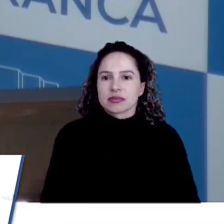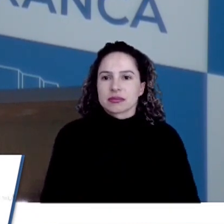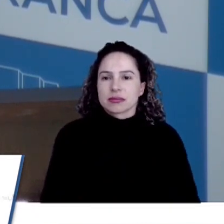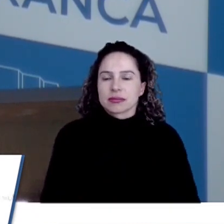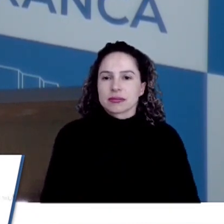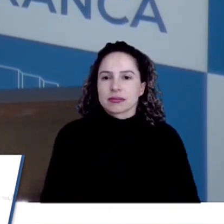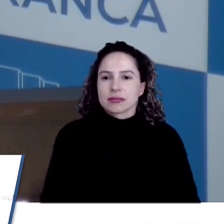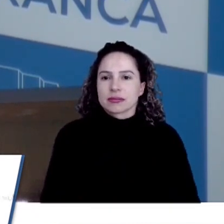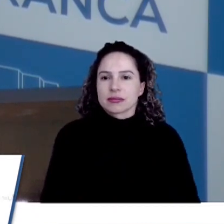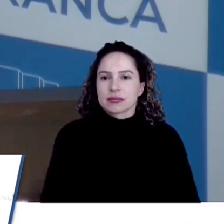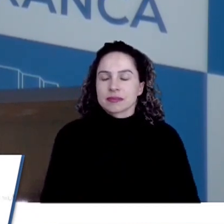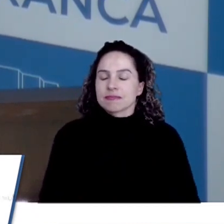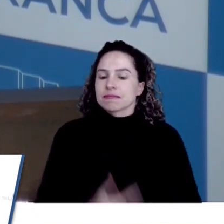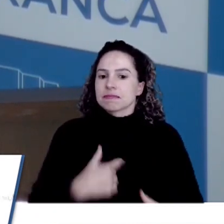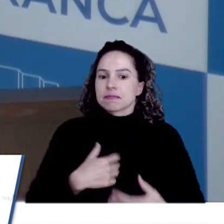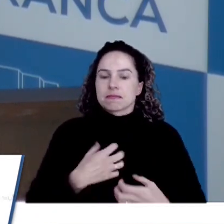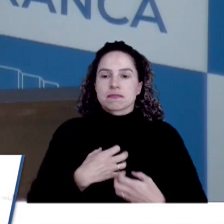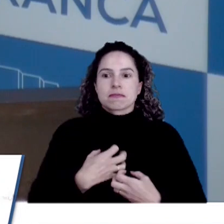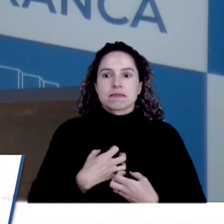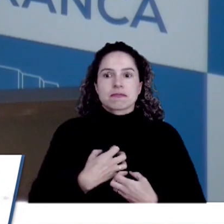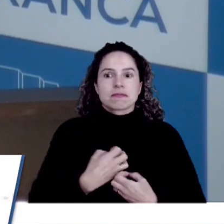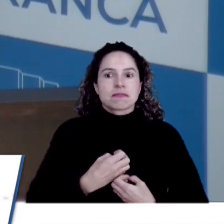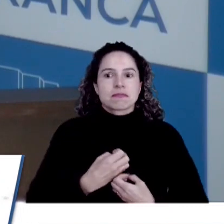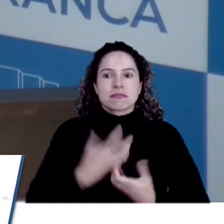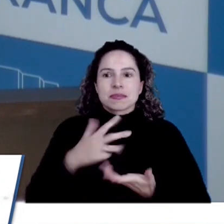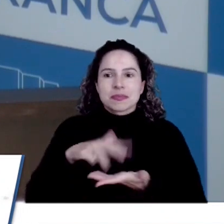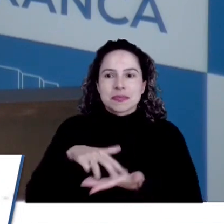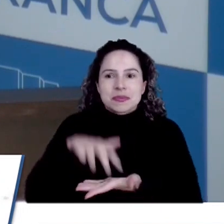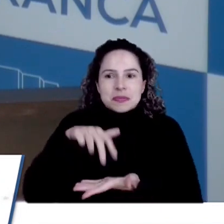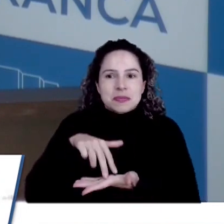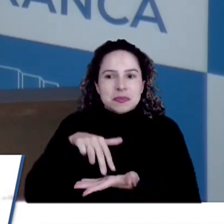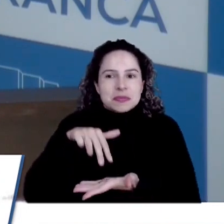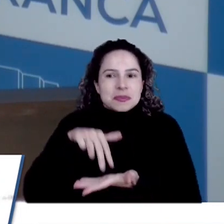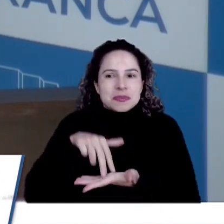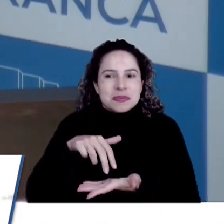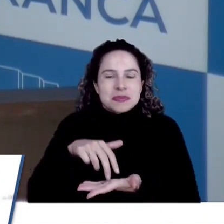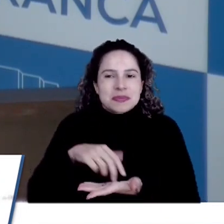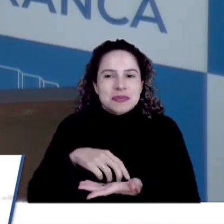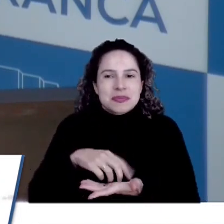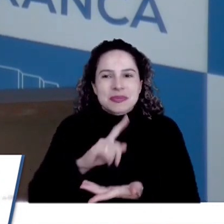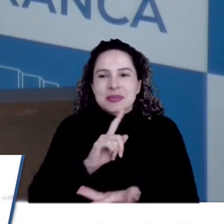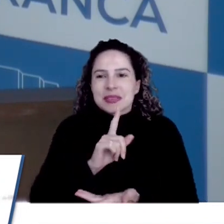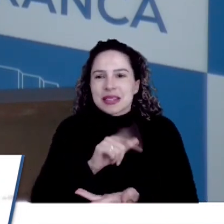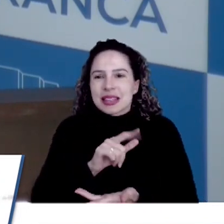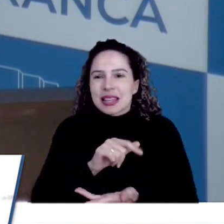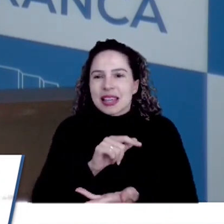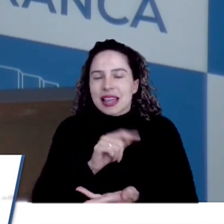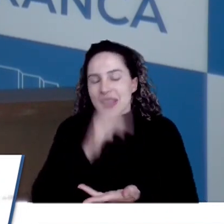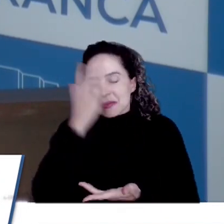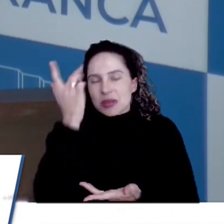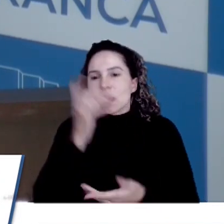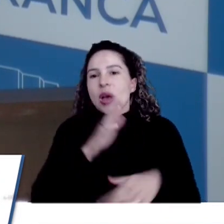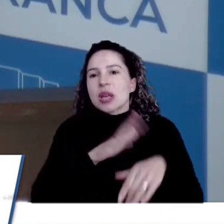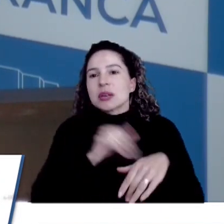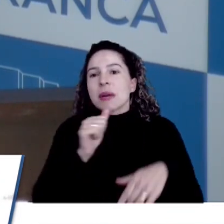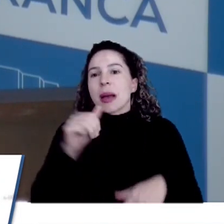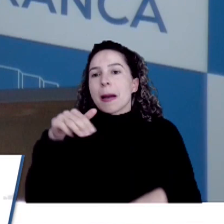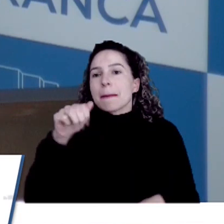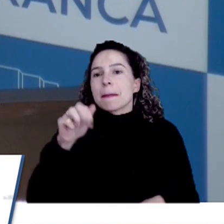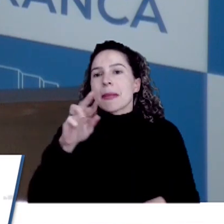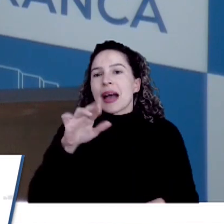ela dava seus pulinhos. Tanto é que muita gente chama ela de Maria